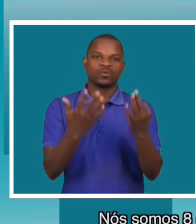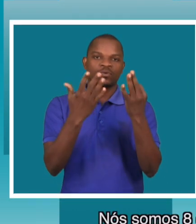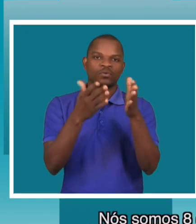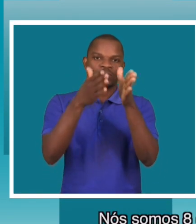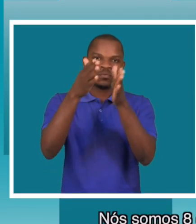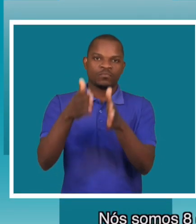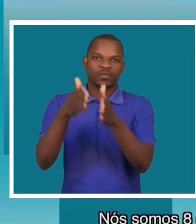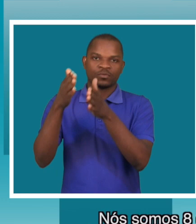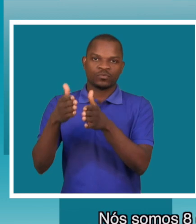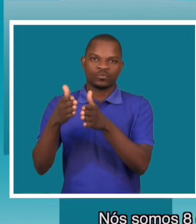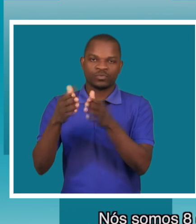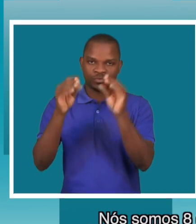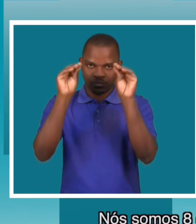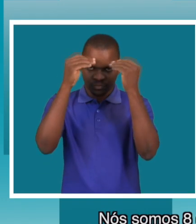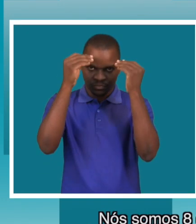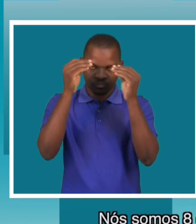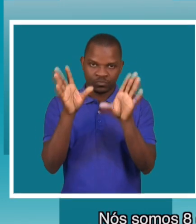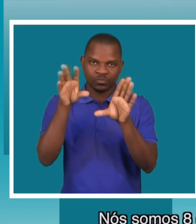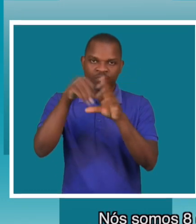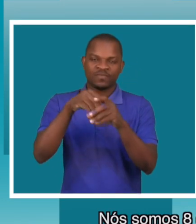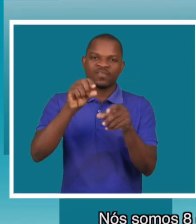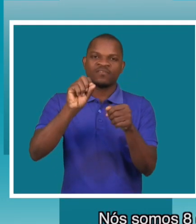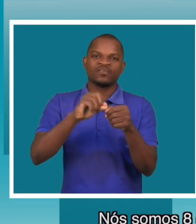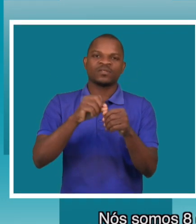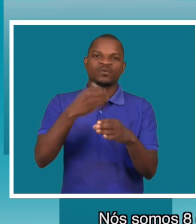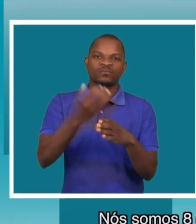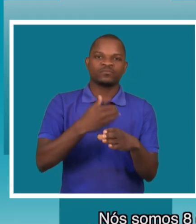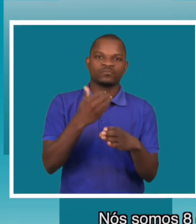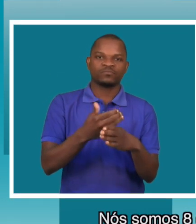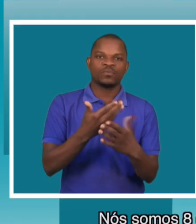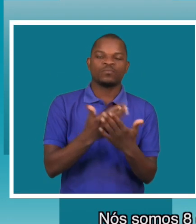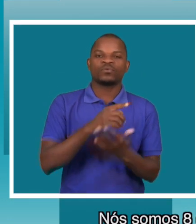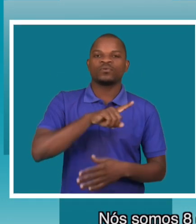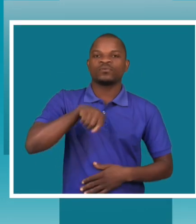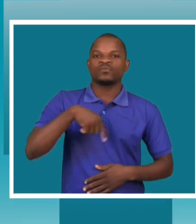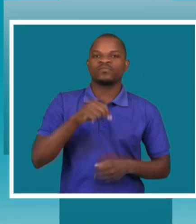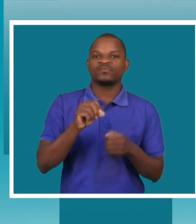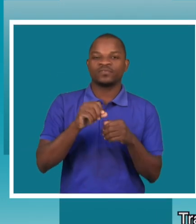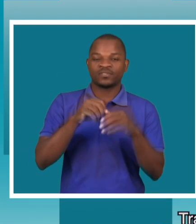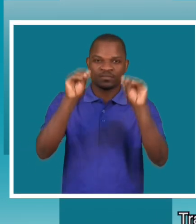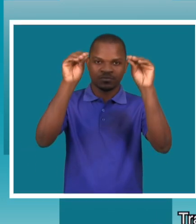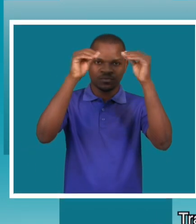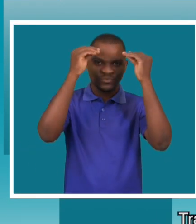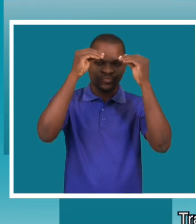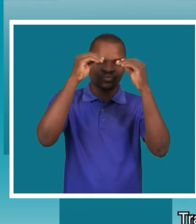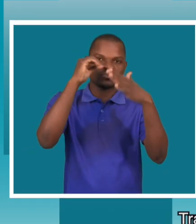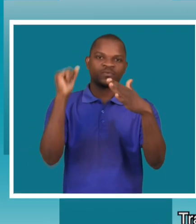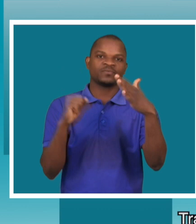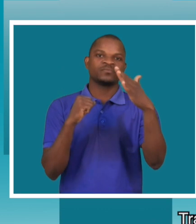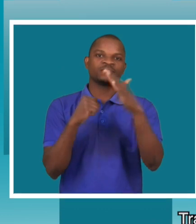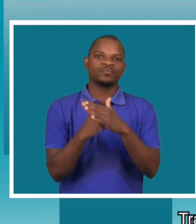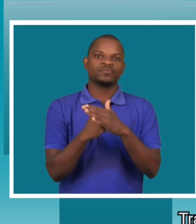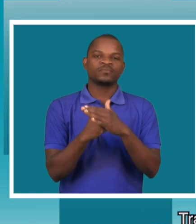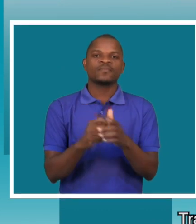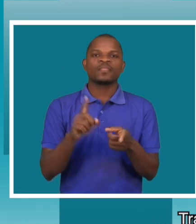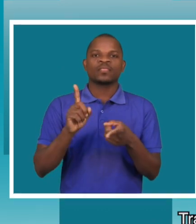vamos fazer aqui estágio integral, vamos fazer o curso de ação social, então,